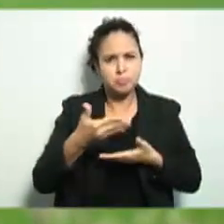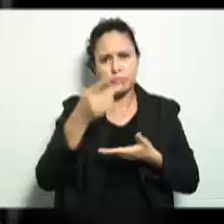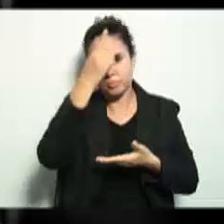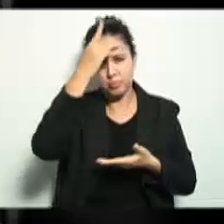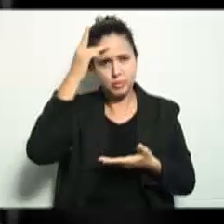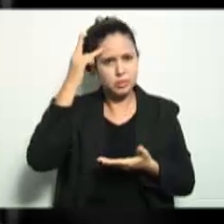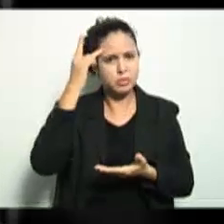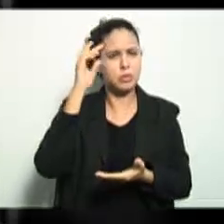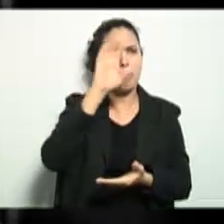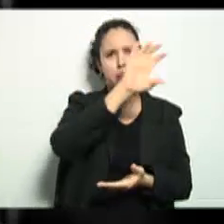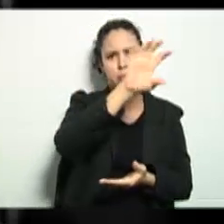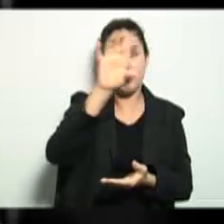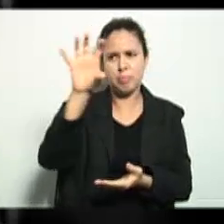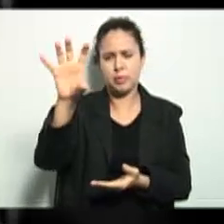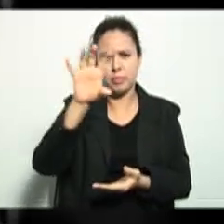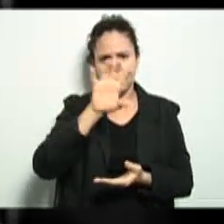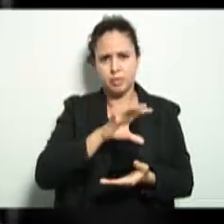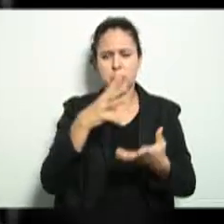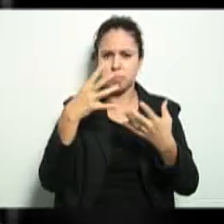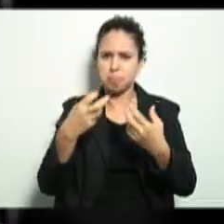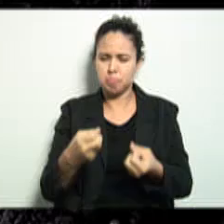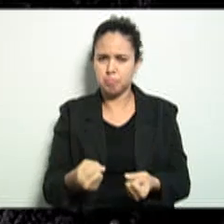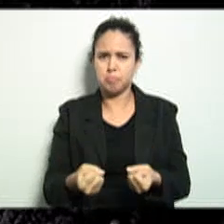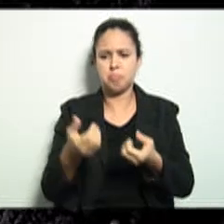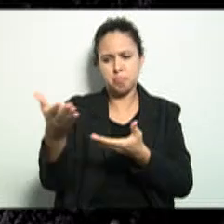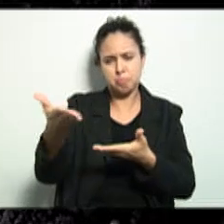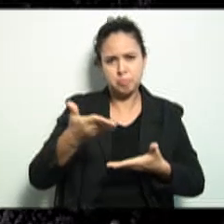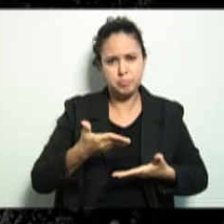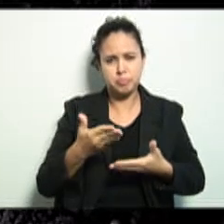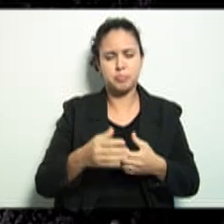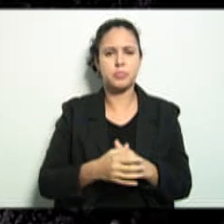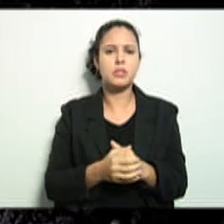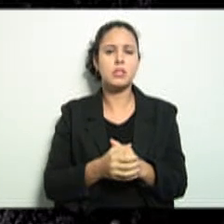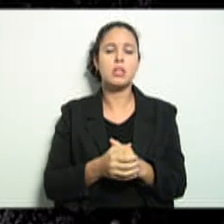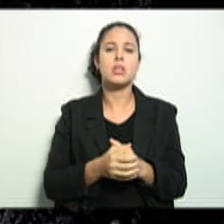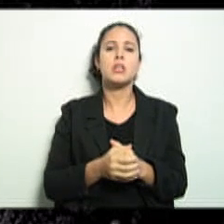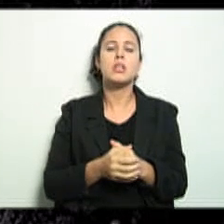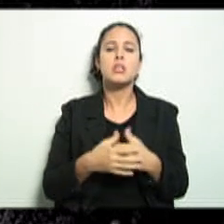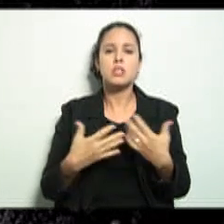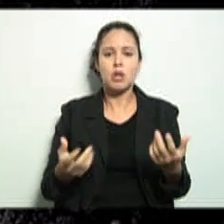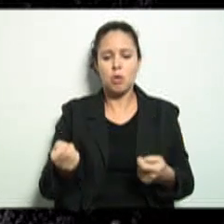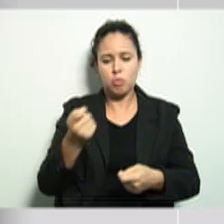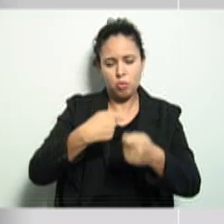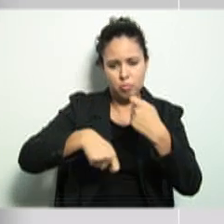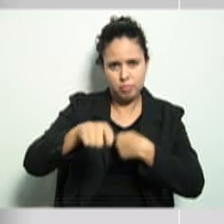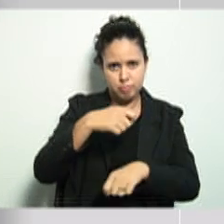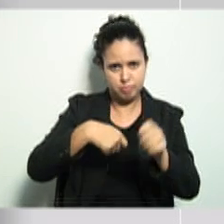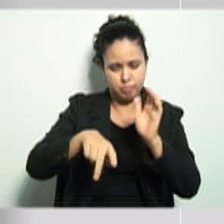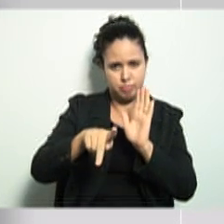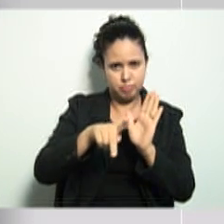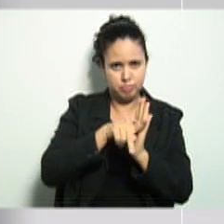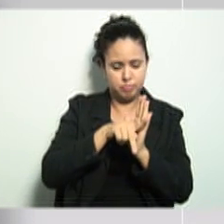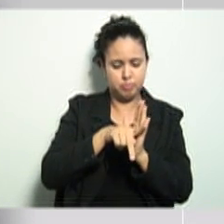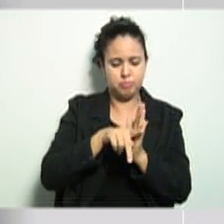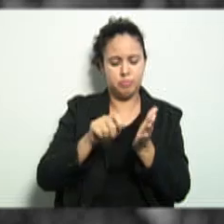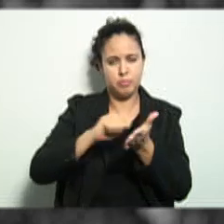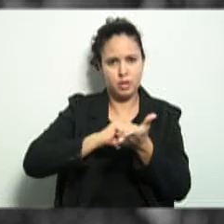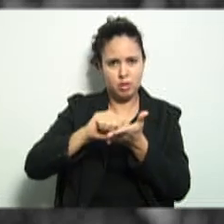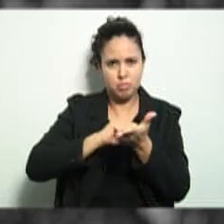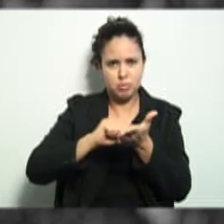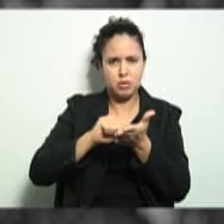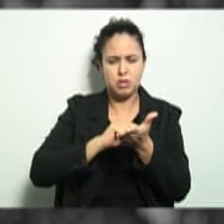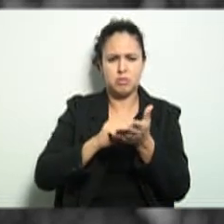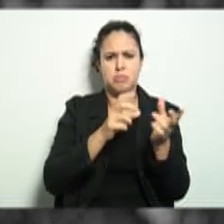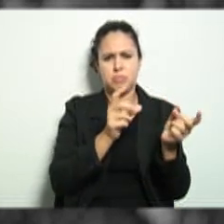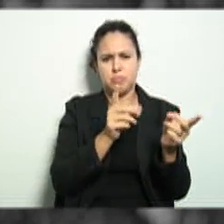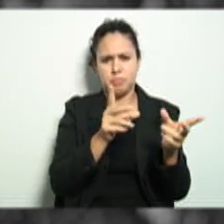cultura. Os lucros da borracha eram muito altos e eram investidos nas metrópoles amazônicas, Belém e Manaus, que